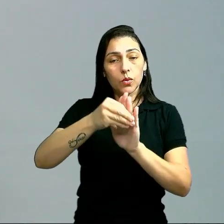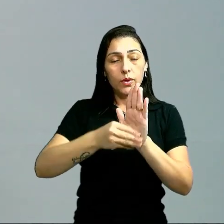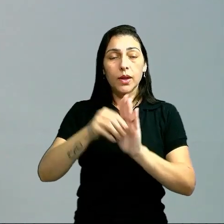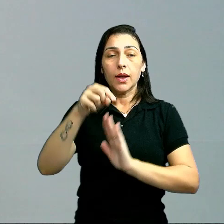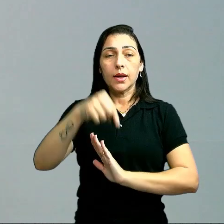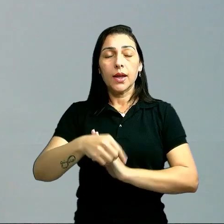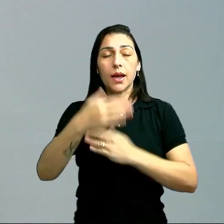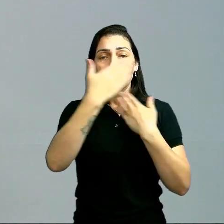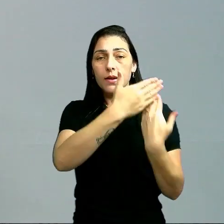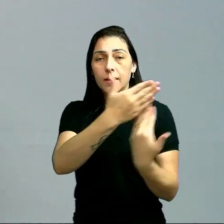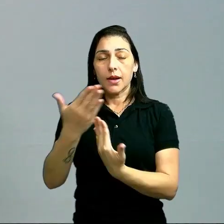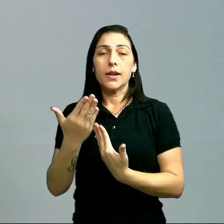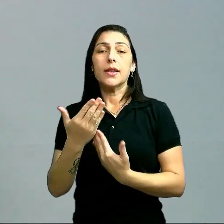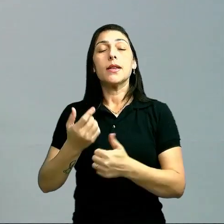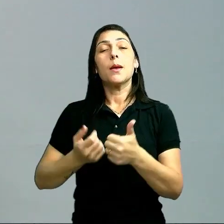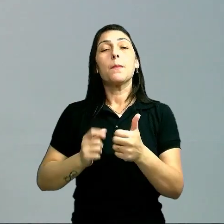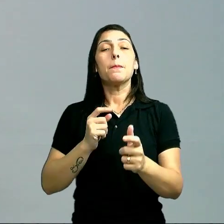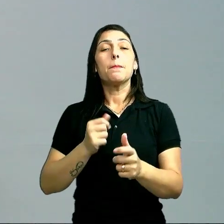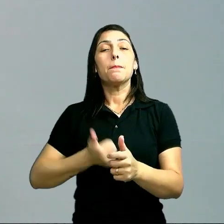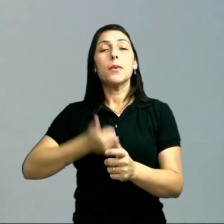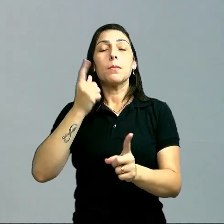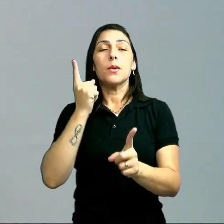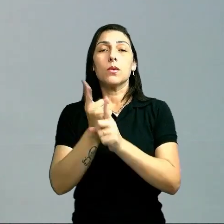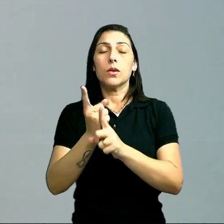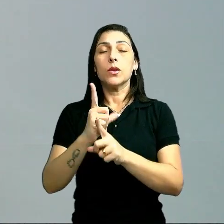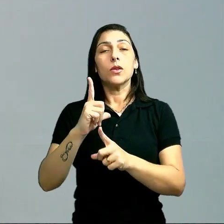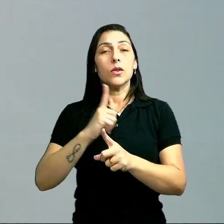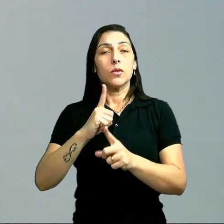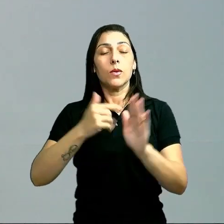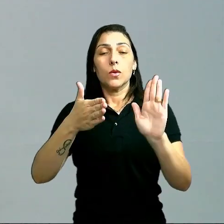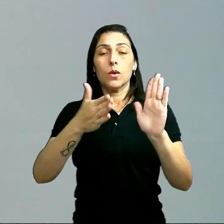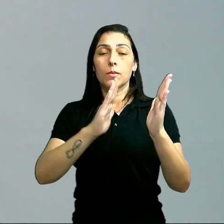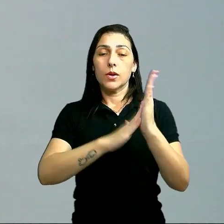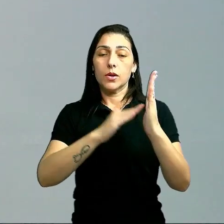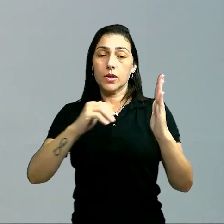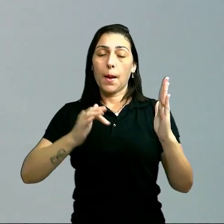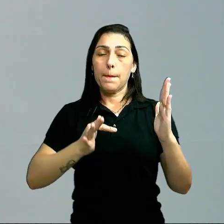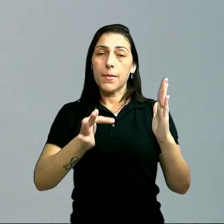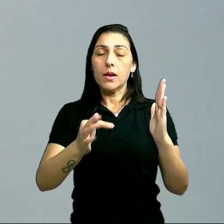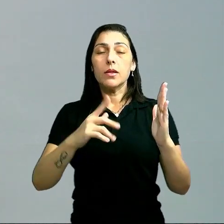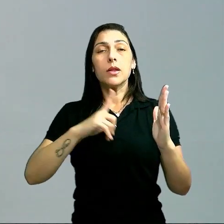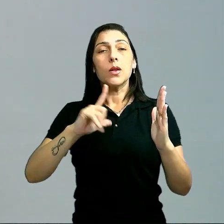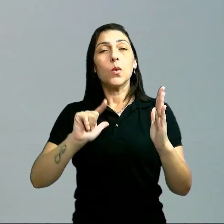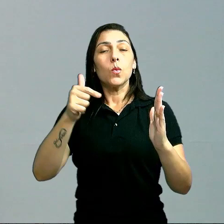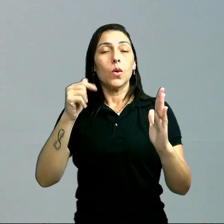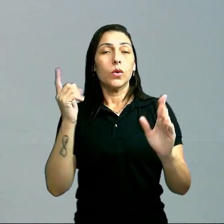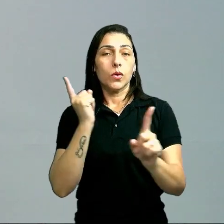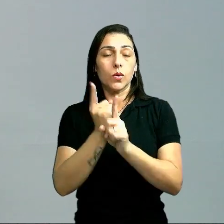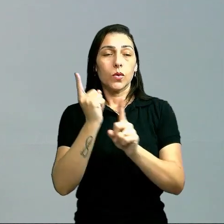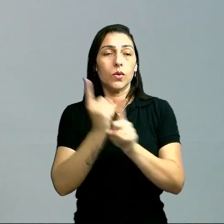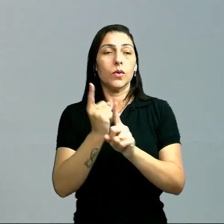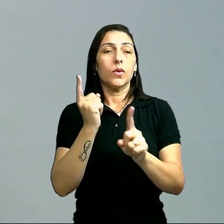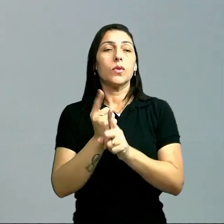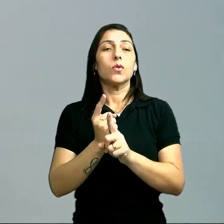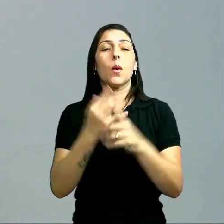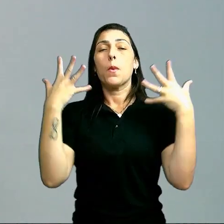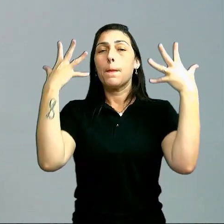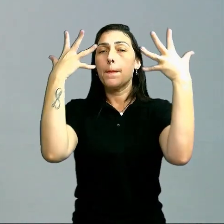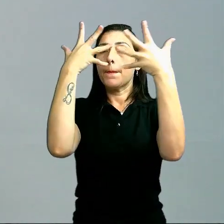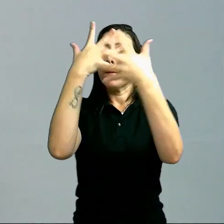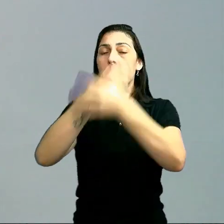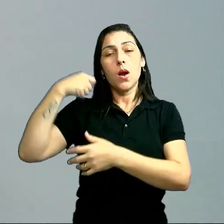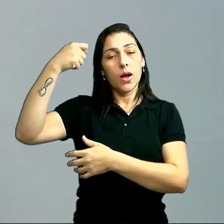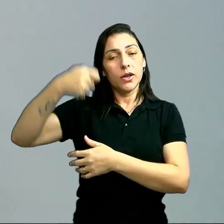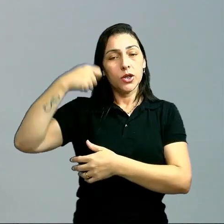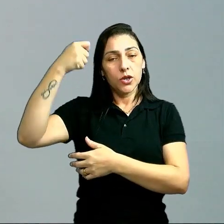Aqui a gente agradece esse primeiro encontro que nós tivemos sobre a estética. Breve nós teremos o outro encontro que é sobre o belo artístico,